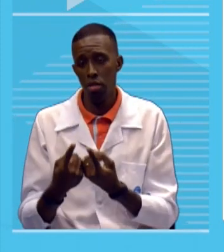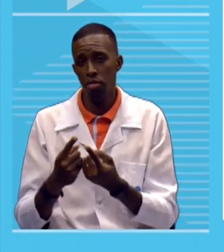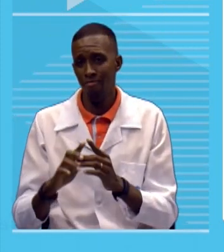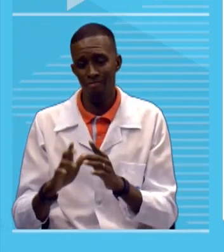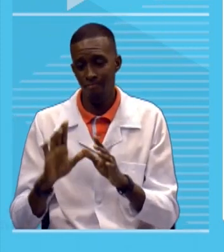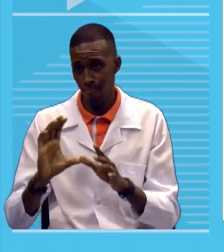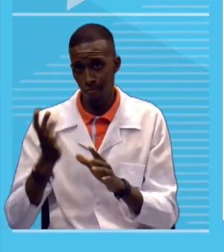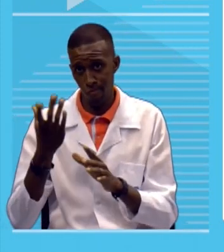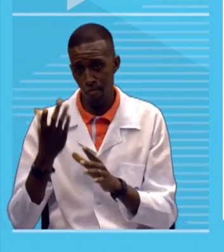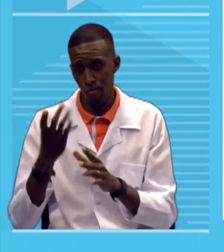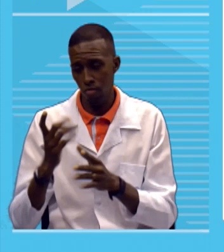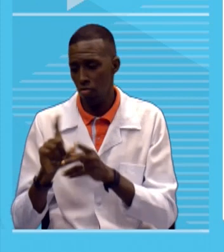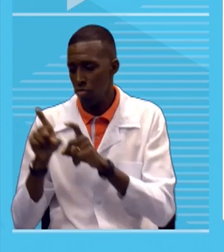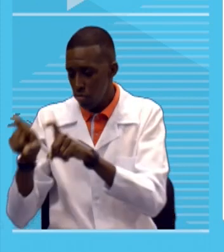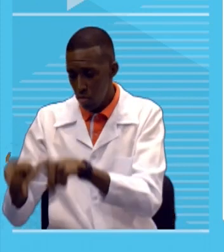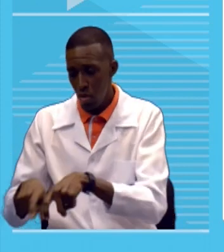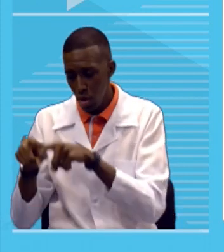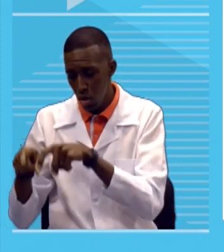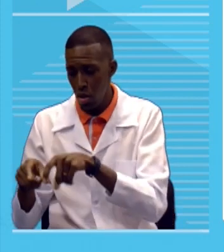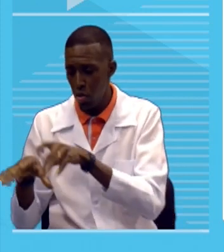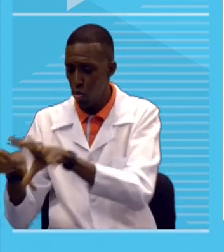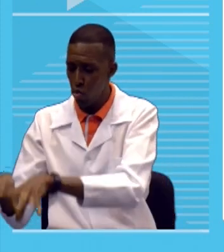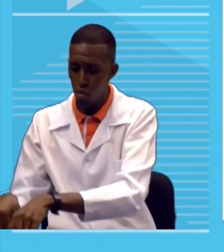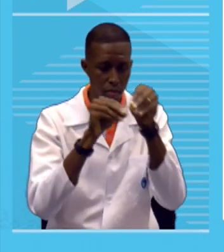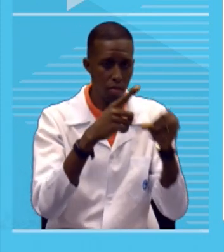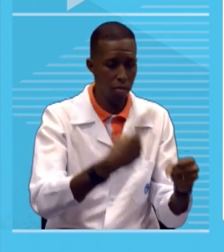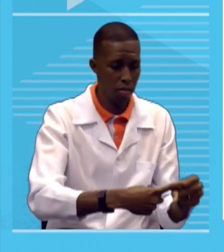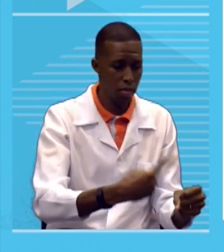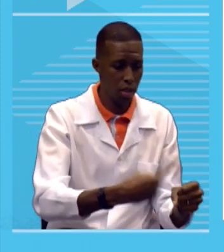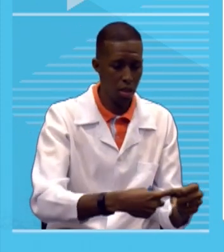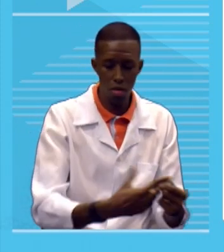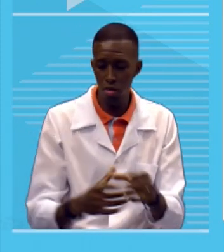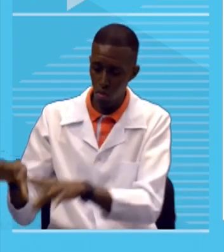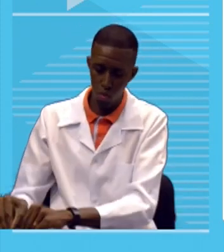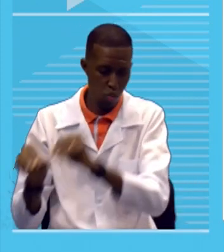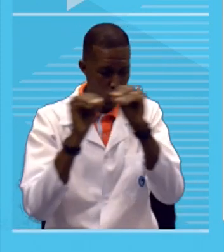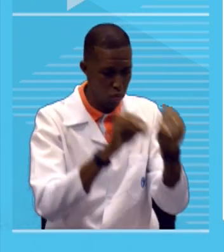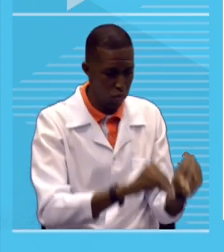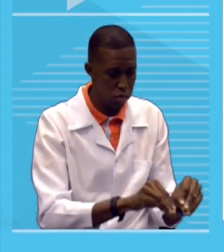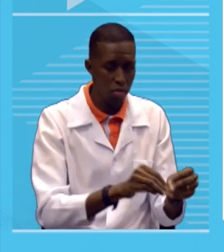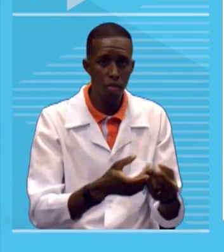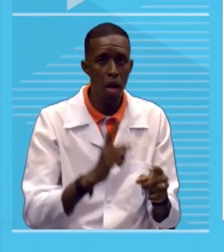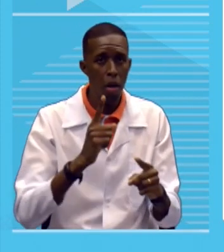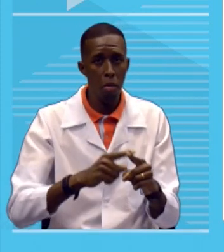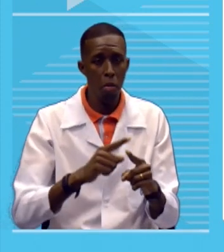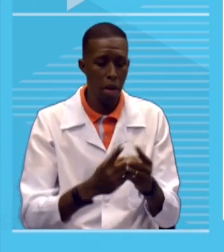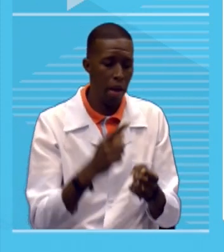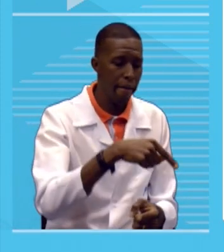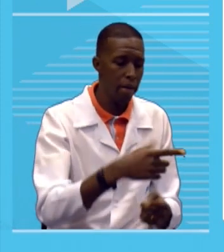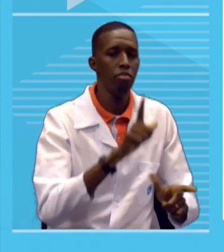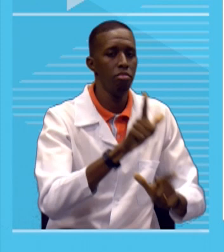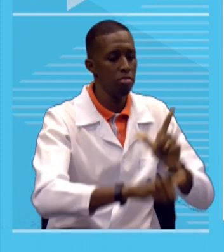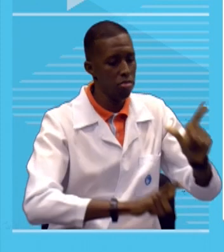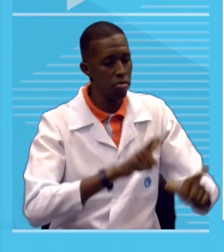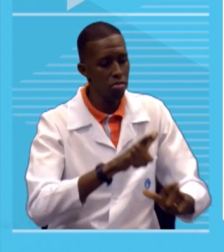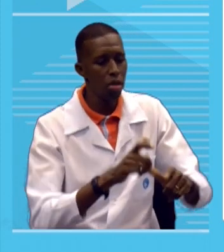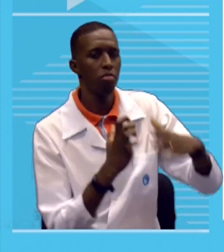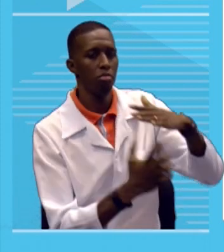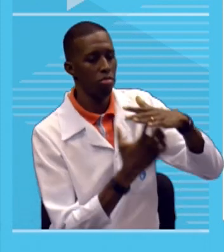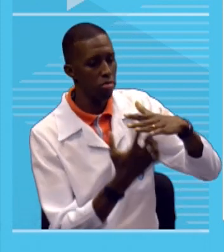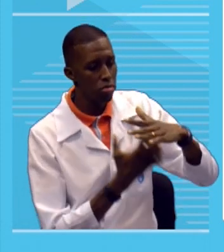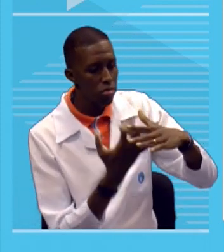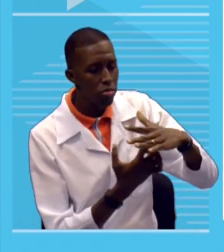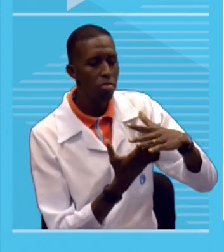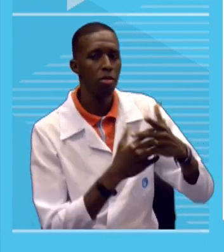educação, um acesso maior à saúde. Então, são exemplos de metrópoles regionais brasileiras: Goiânia,